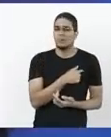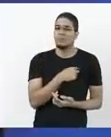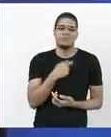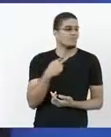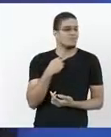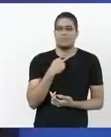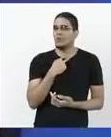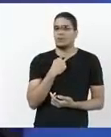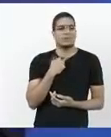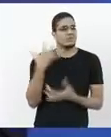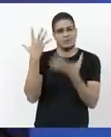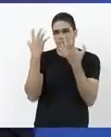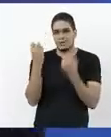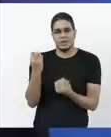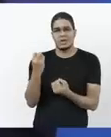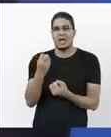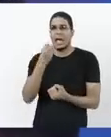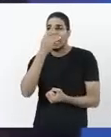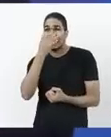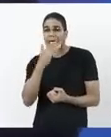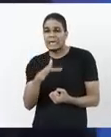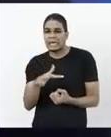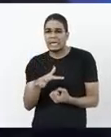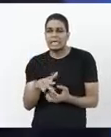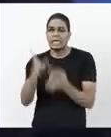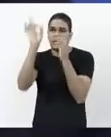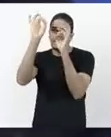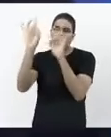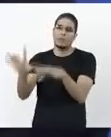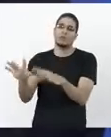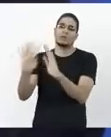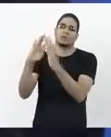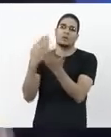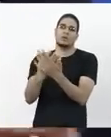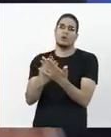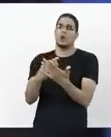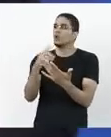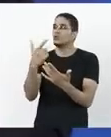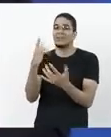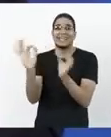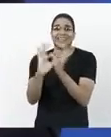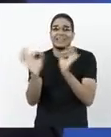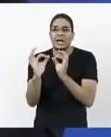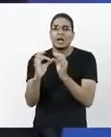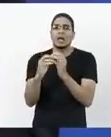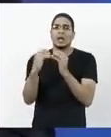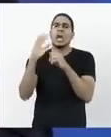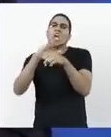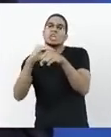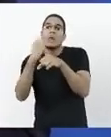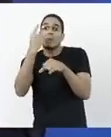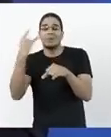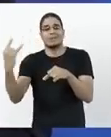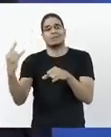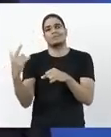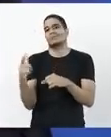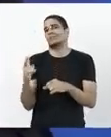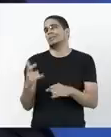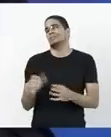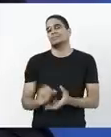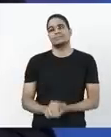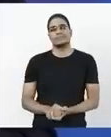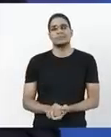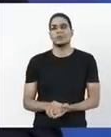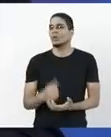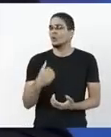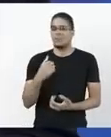tenham atrativos para estar dentro da escola. Estão abandonadas, assim como as próprias escolas fisicamente estão. Não podemos admitir que na questão